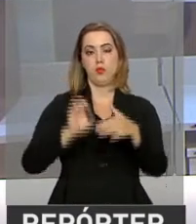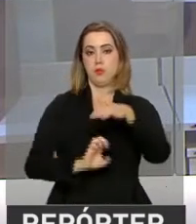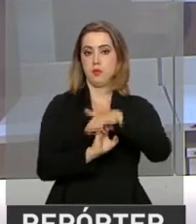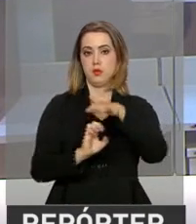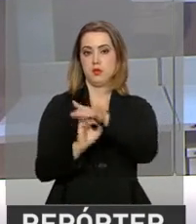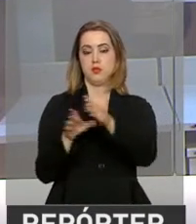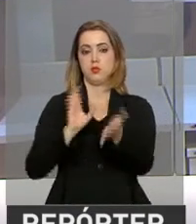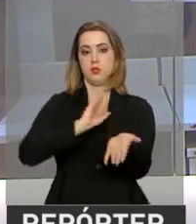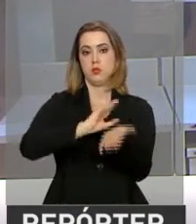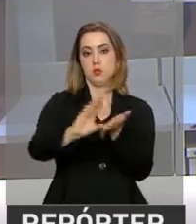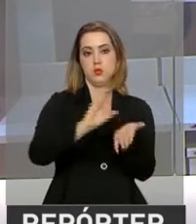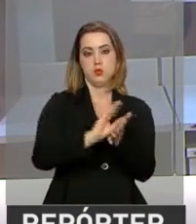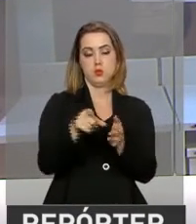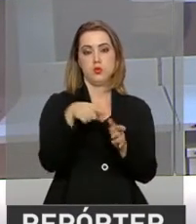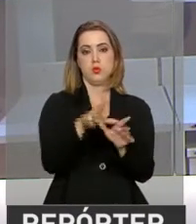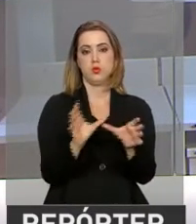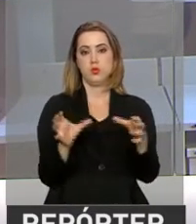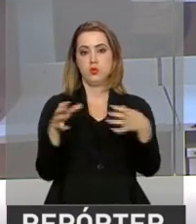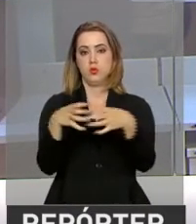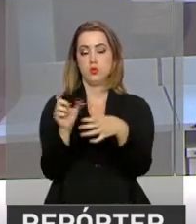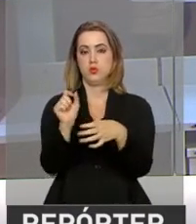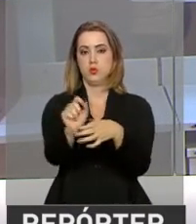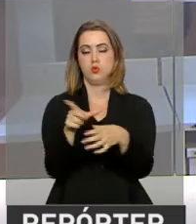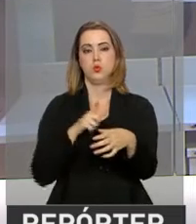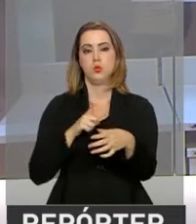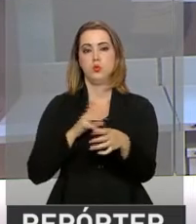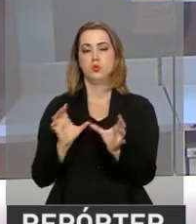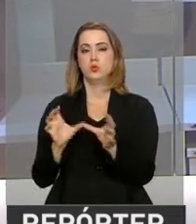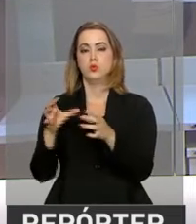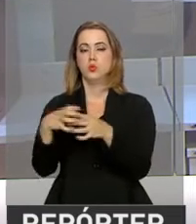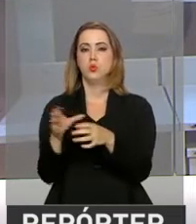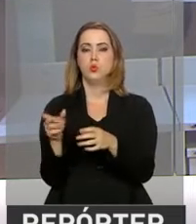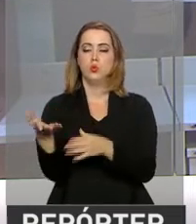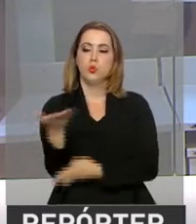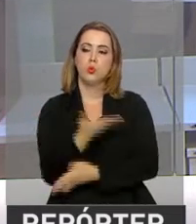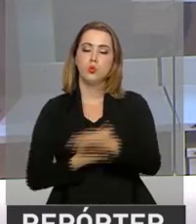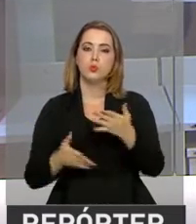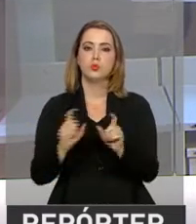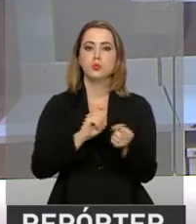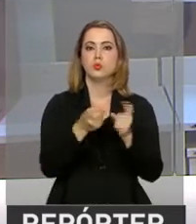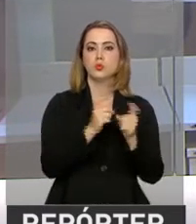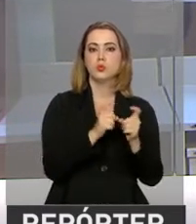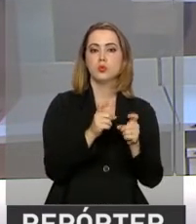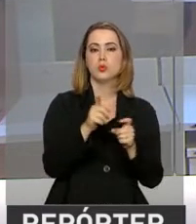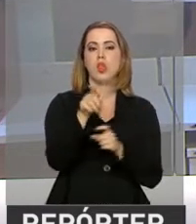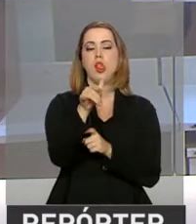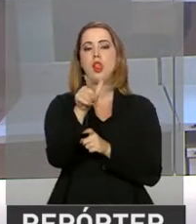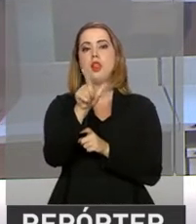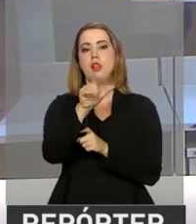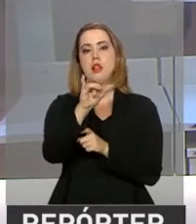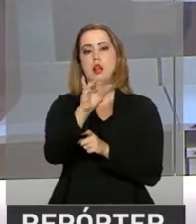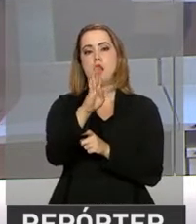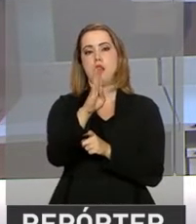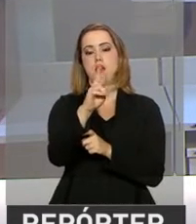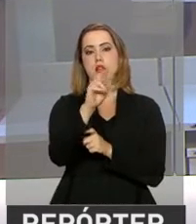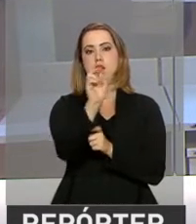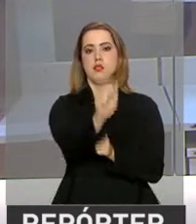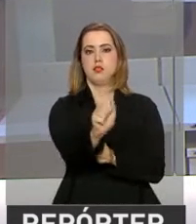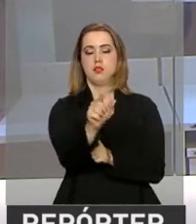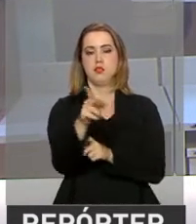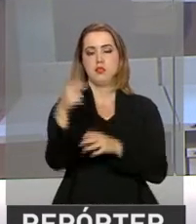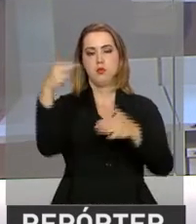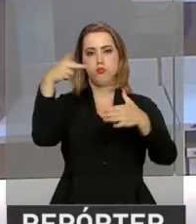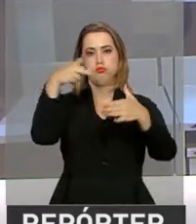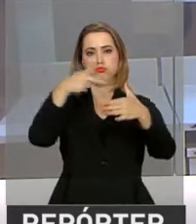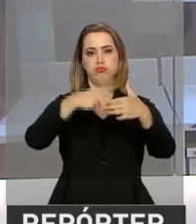entre outros investimentos no Brasil, a companhia Shell faz parte do consórcio que explora o campo de Libra no pré-sal. O presidente da Shell disse que